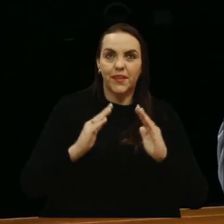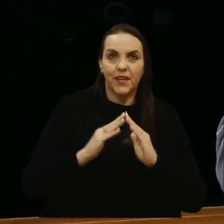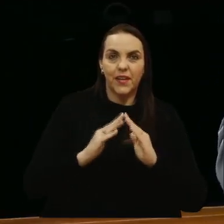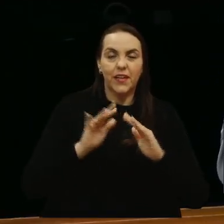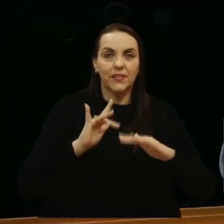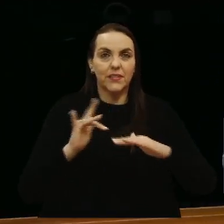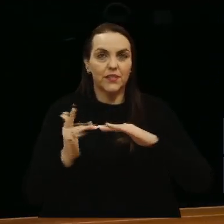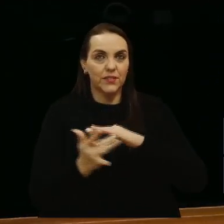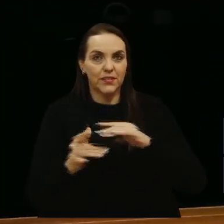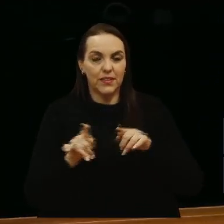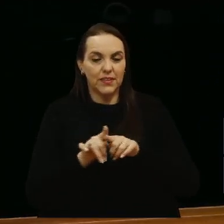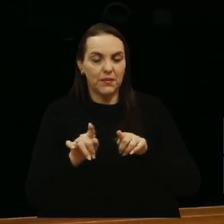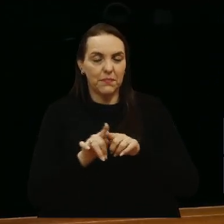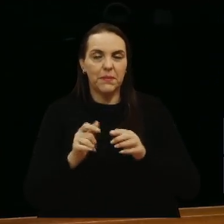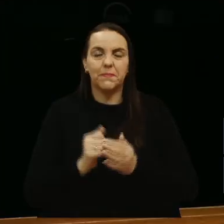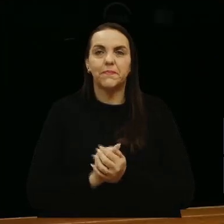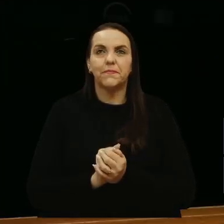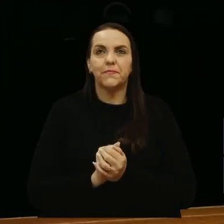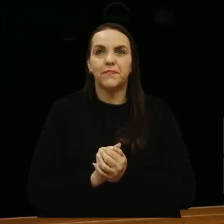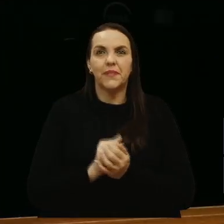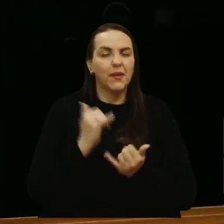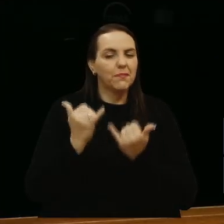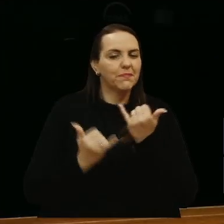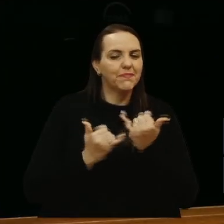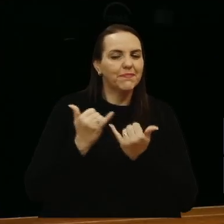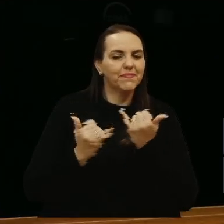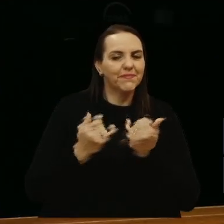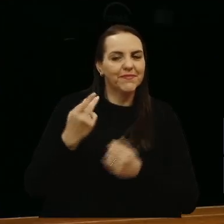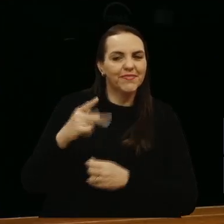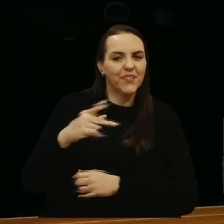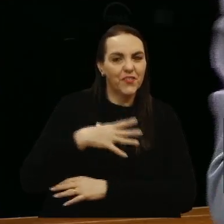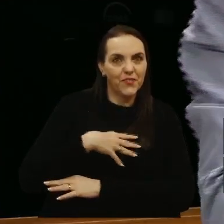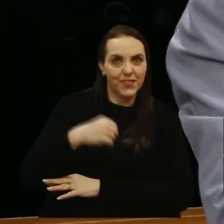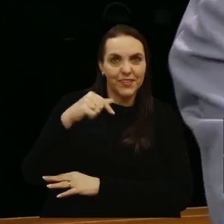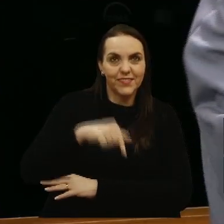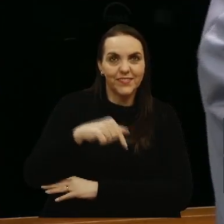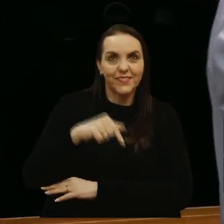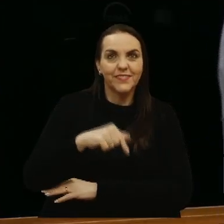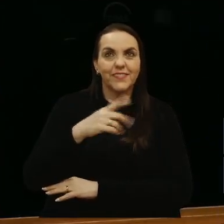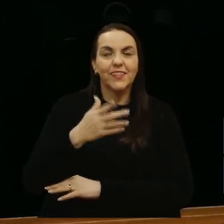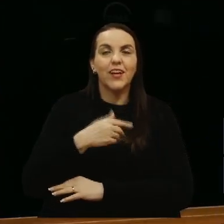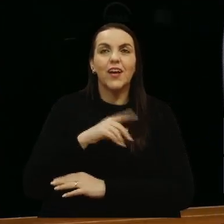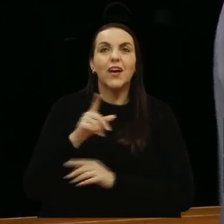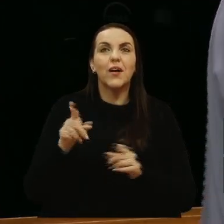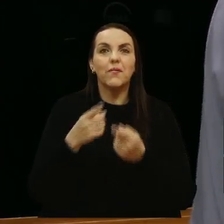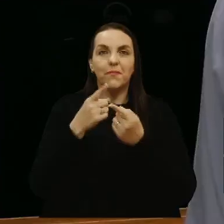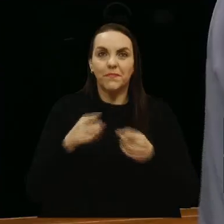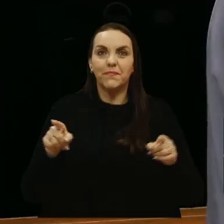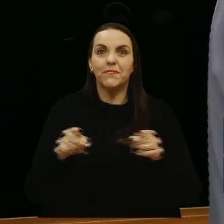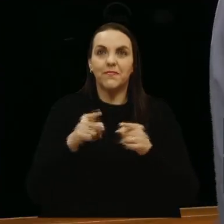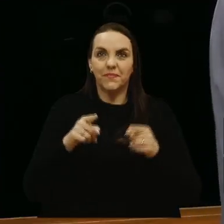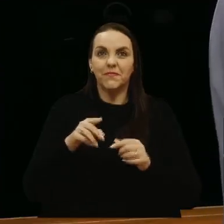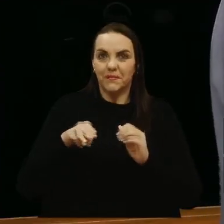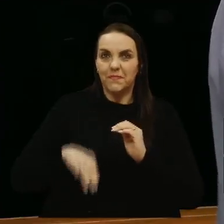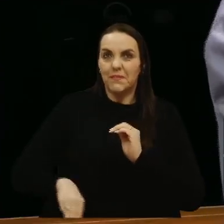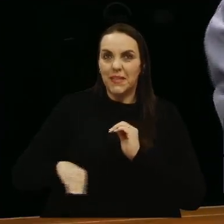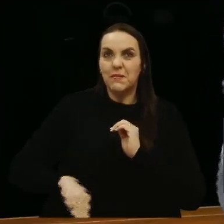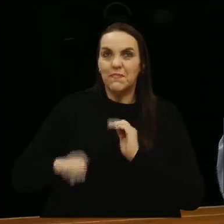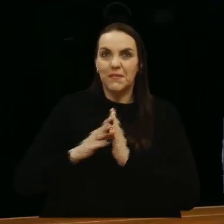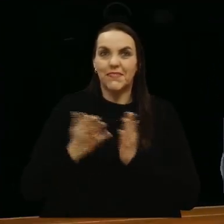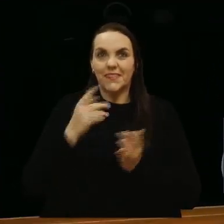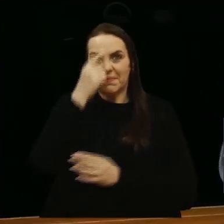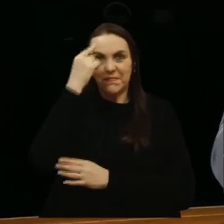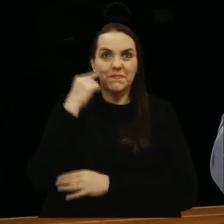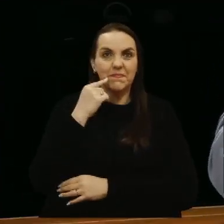plenário. Eu brinco, vereador Lucas, quando seu filho vem até aqui, cobro se ele sabe cantar o hino do Madrimilda, irmã Amélia. E eu sempre falo